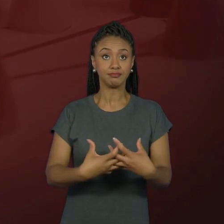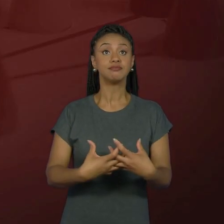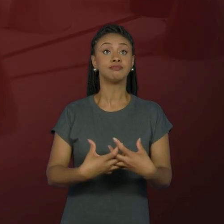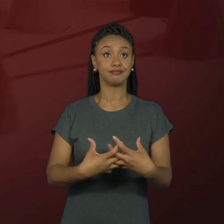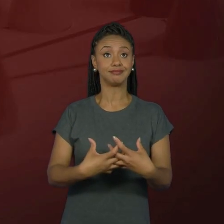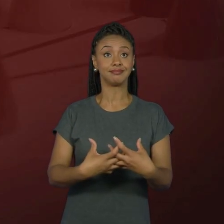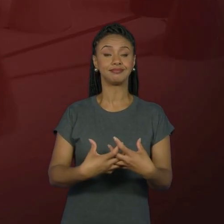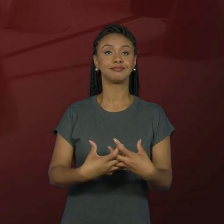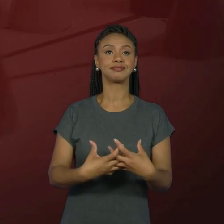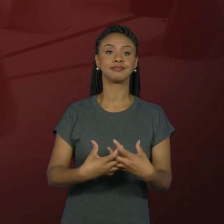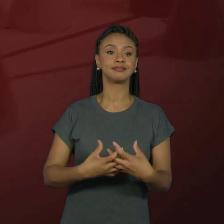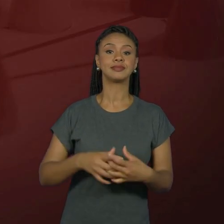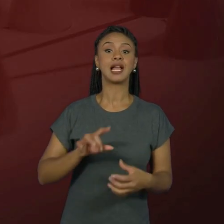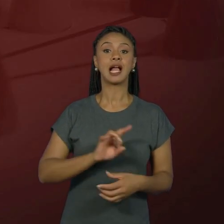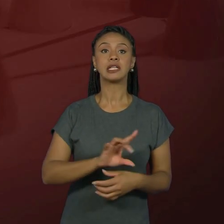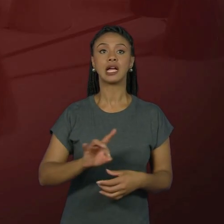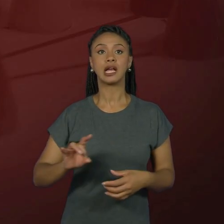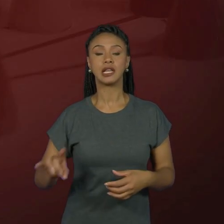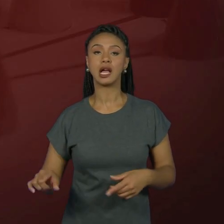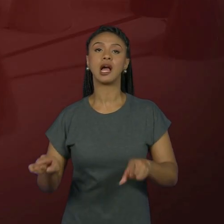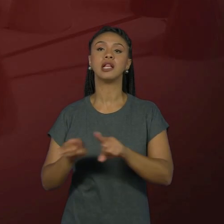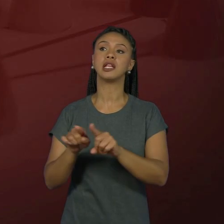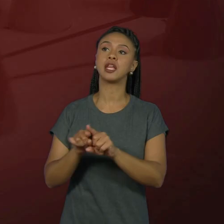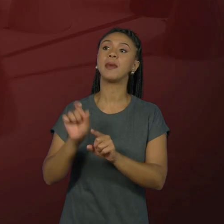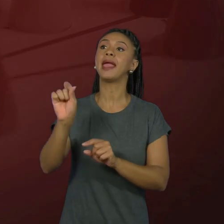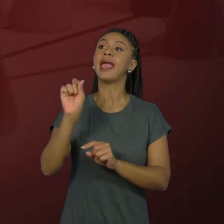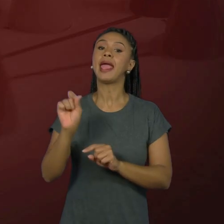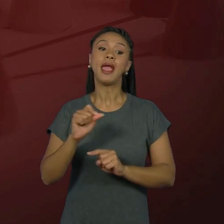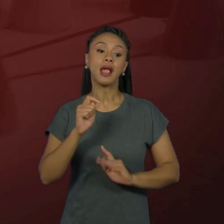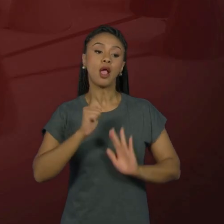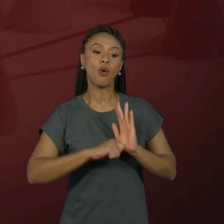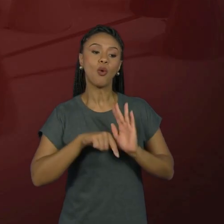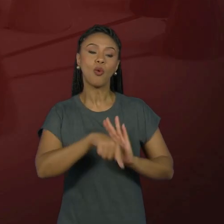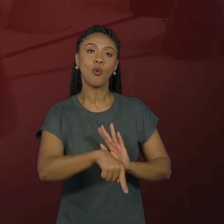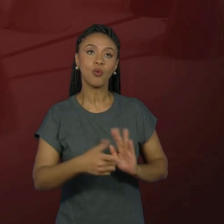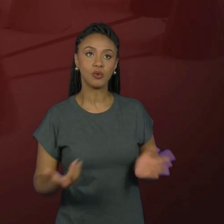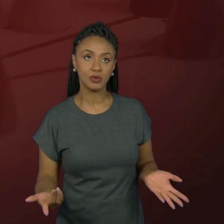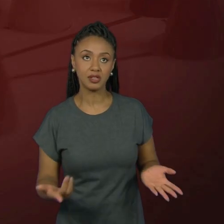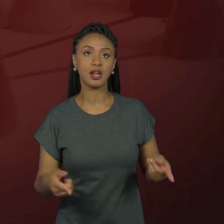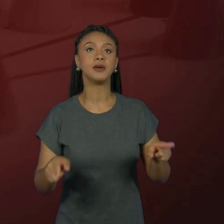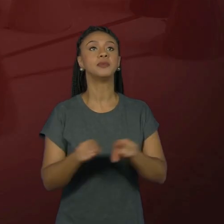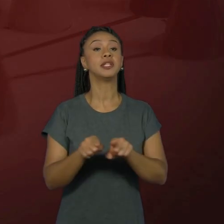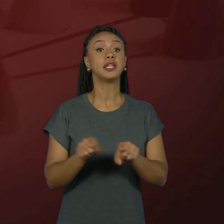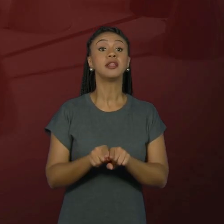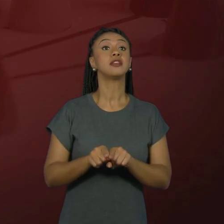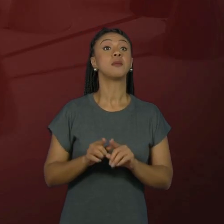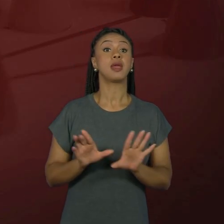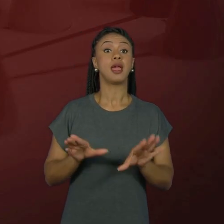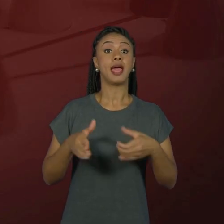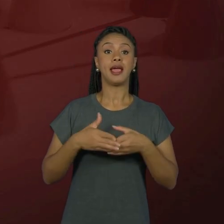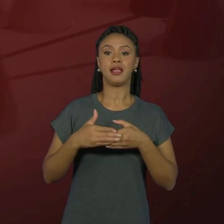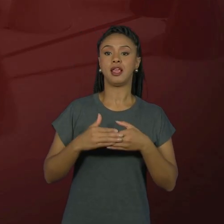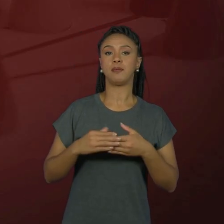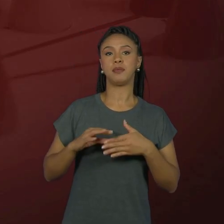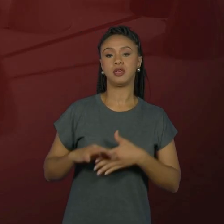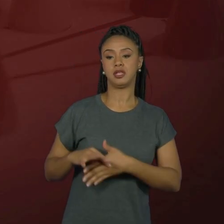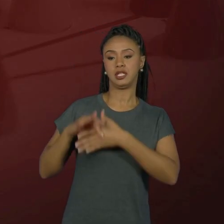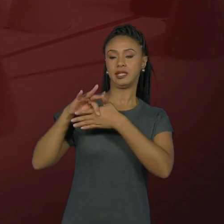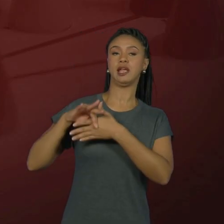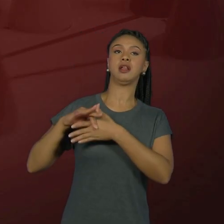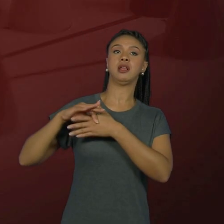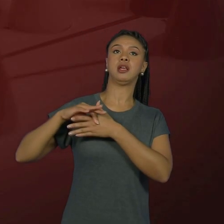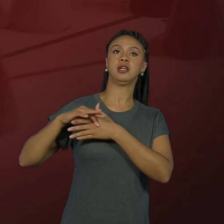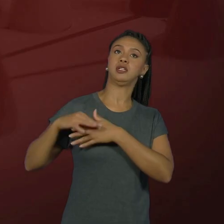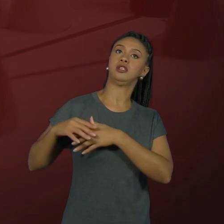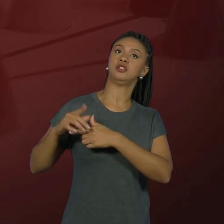organização às partes interessadas, aos stakeholders, permitindo aos seus gestores uma ideia clara dos pontos que devem ser tratados